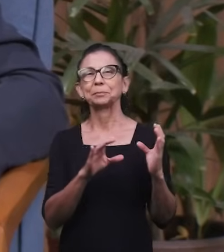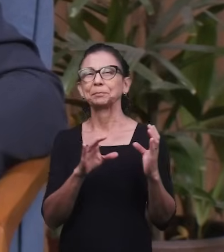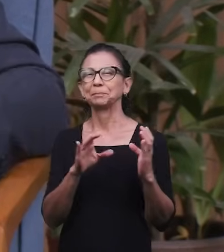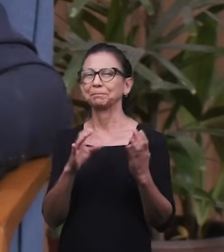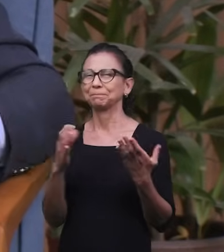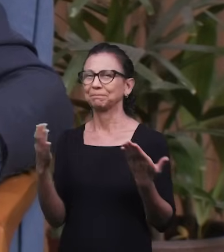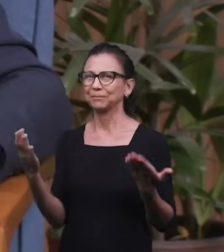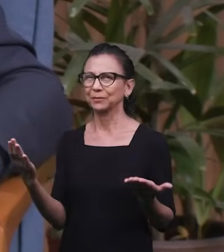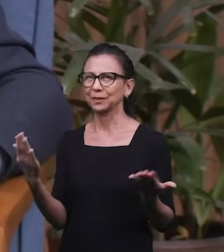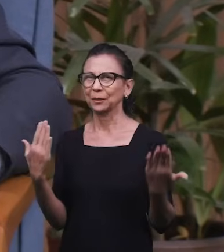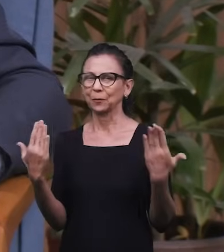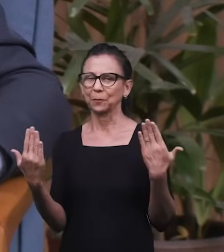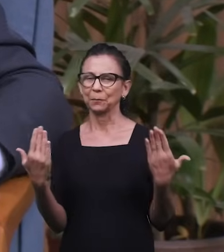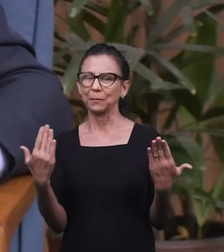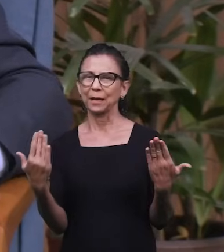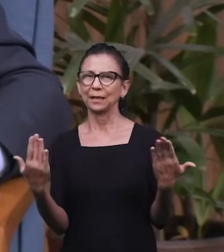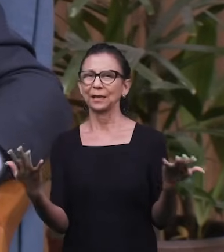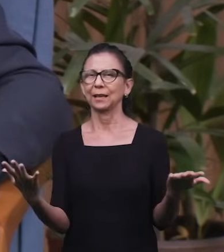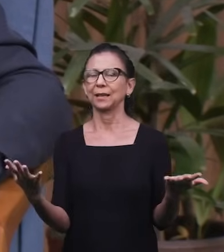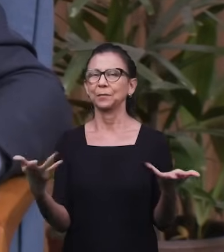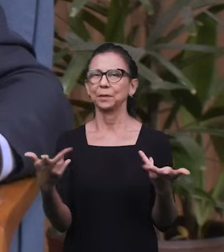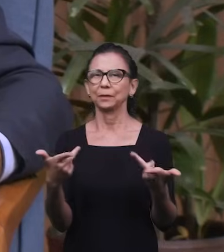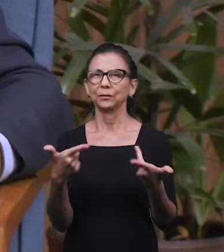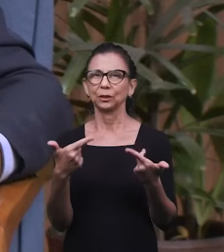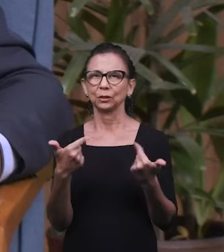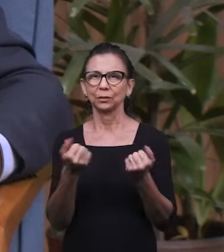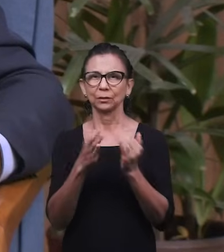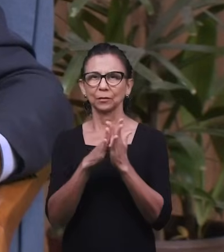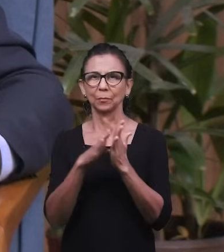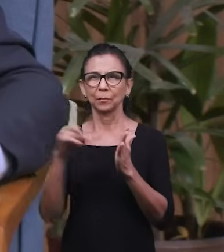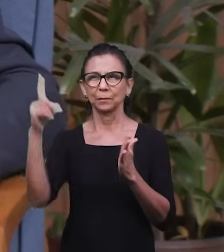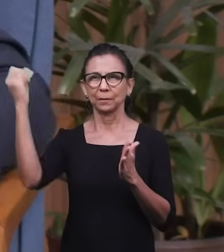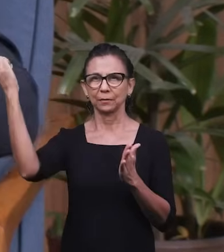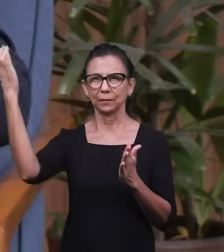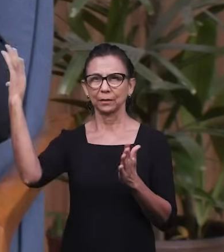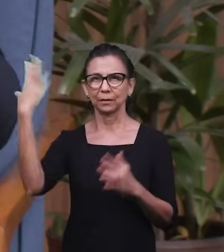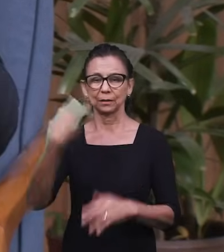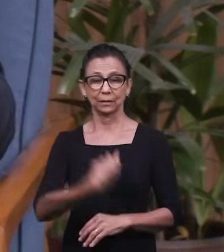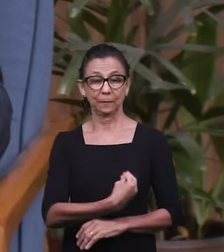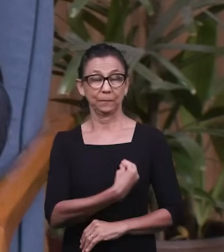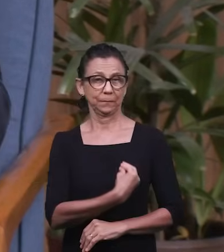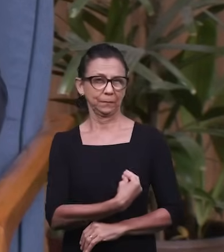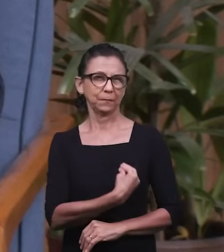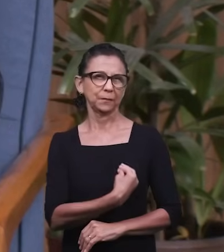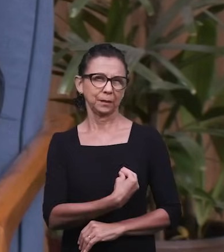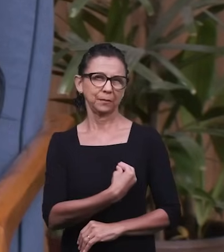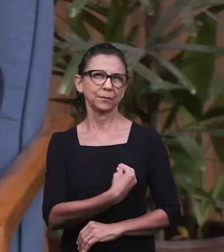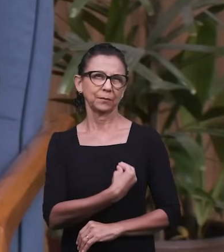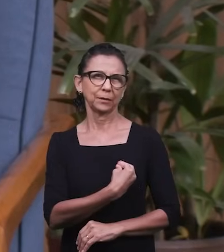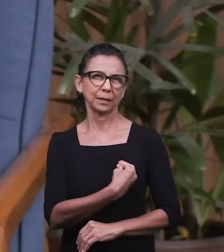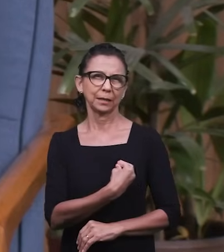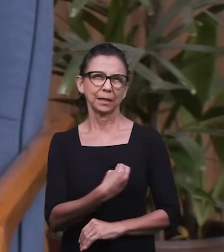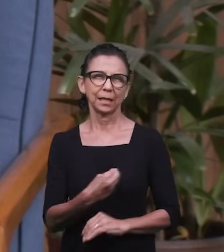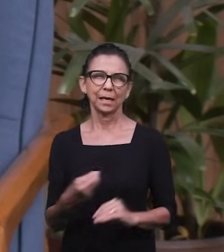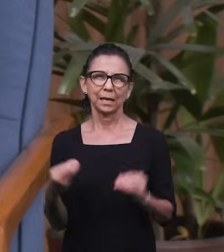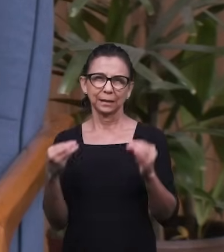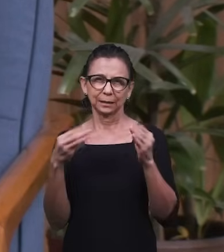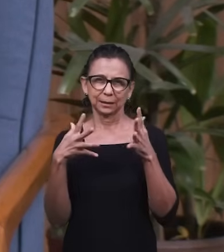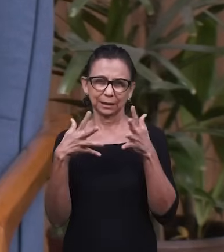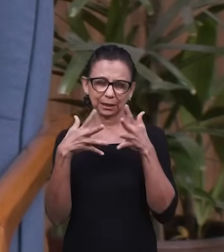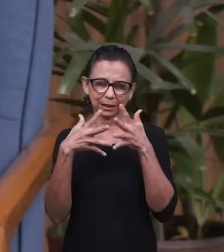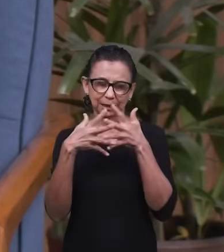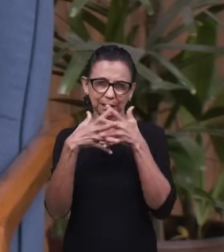aí a maravilha, a palavra viva, né? E a maneira como a palavra... ela se completa,